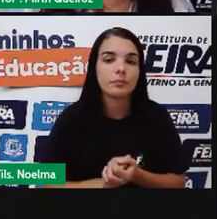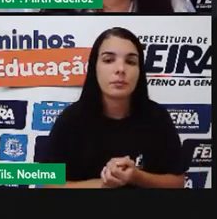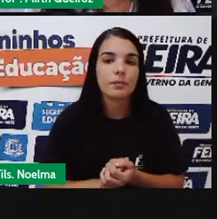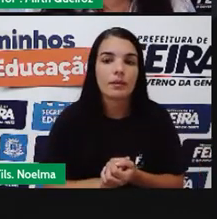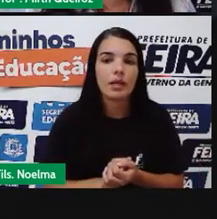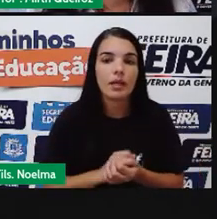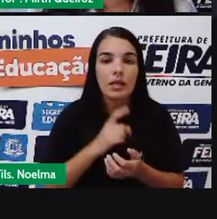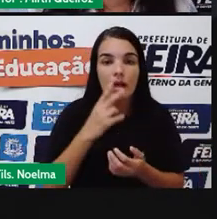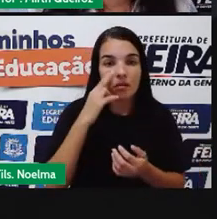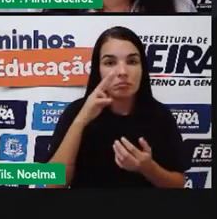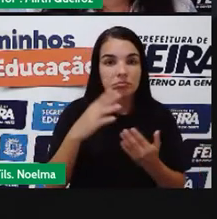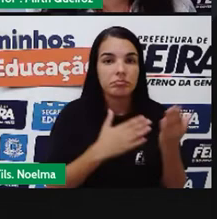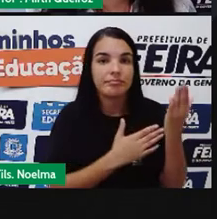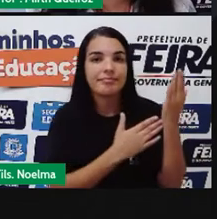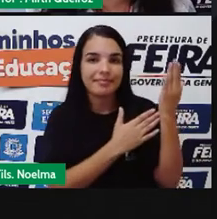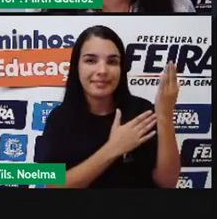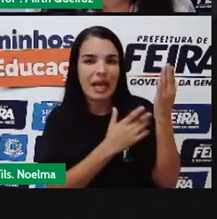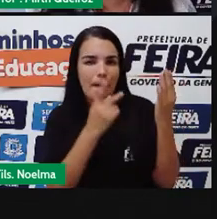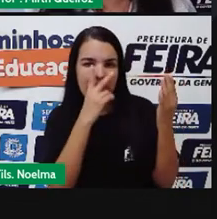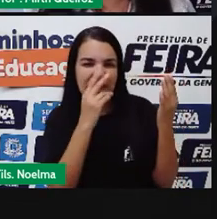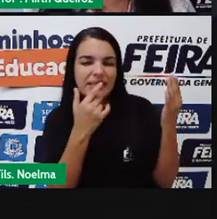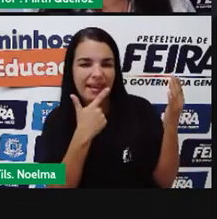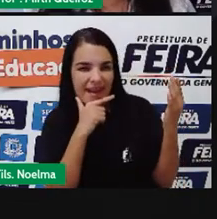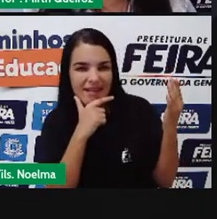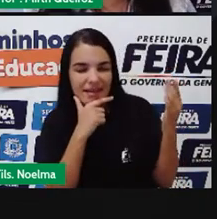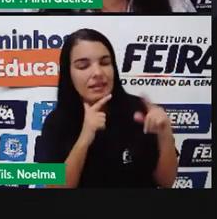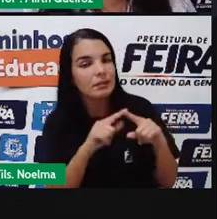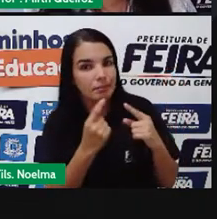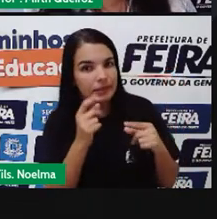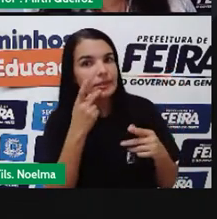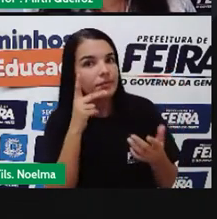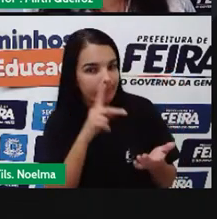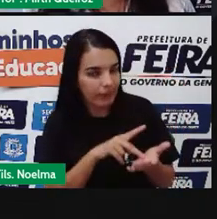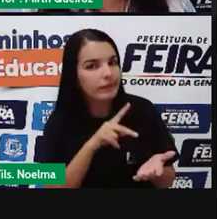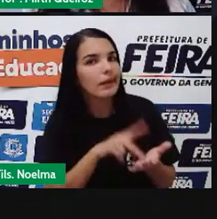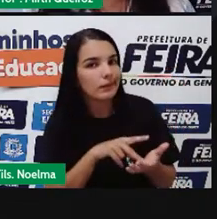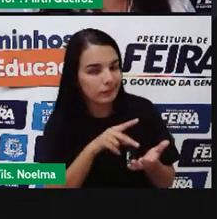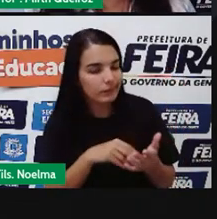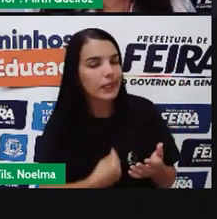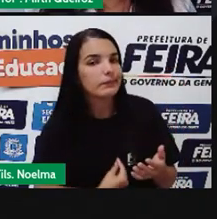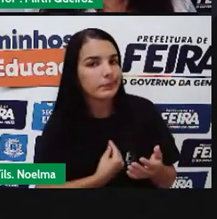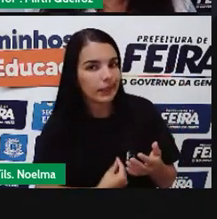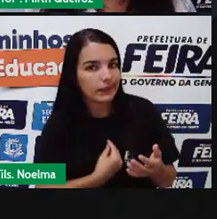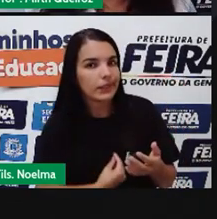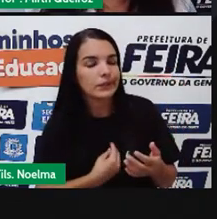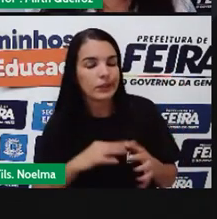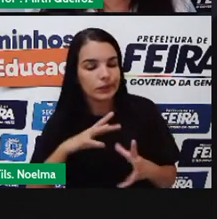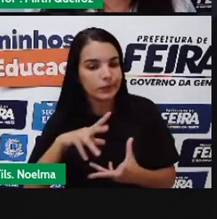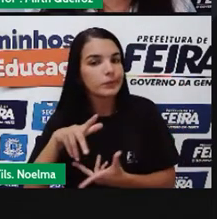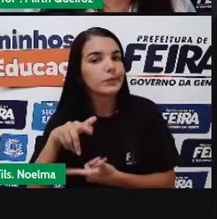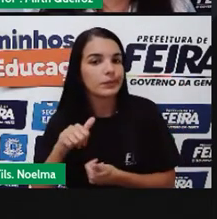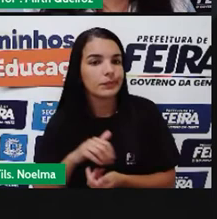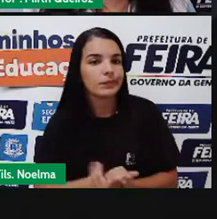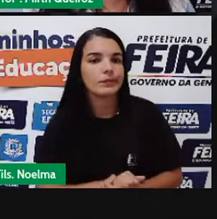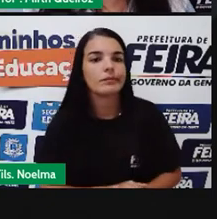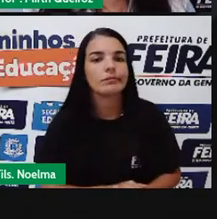nessa charge, que embora pareça ser engraçado, é uma realidade muito presente no mundo, né?